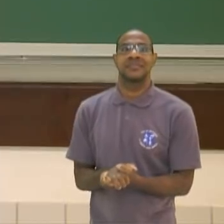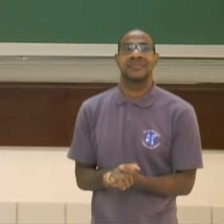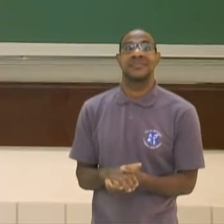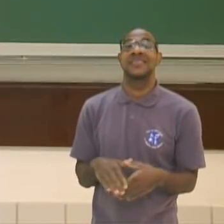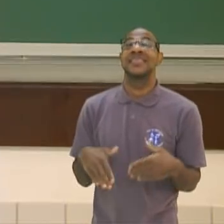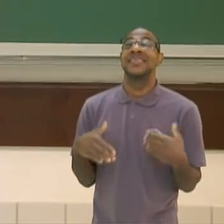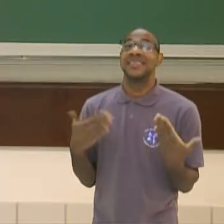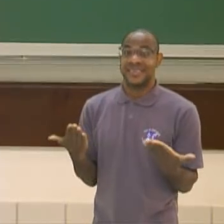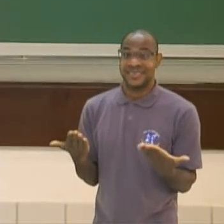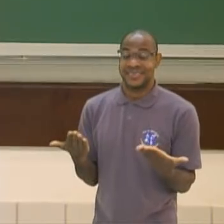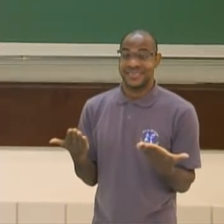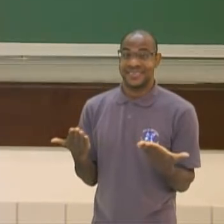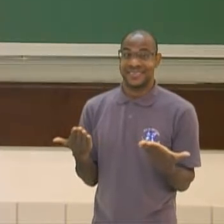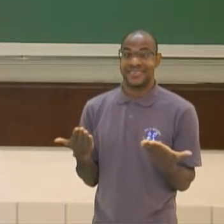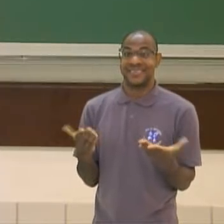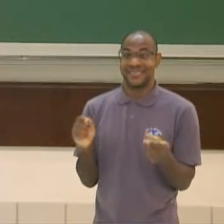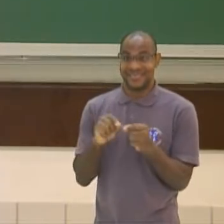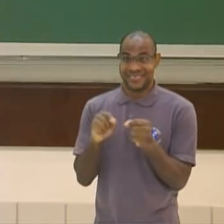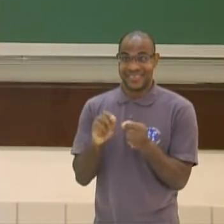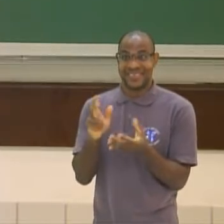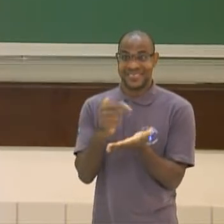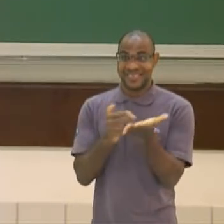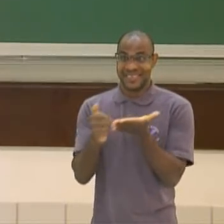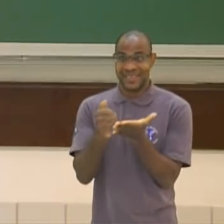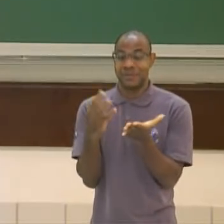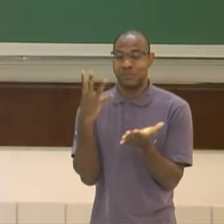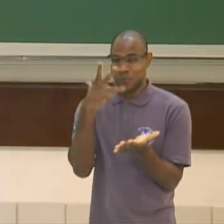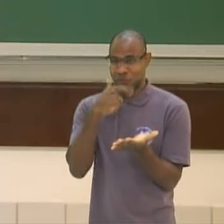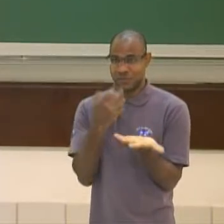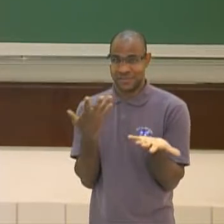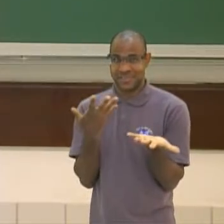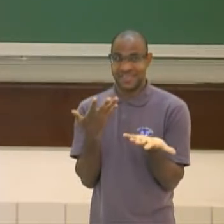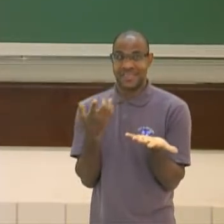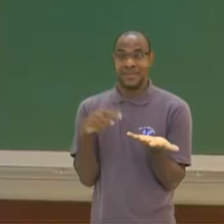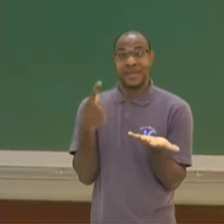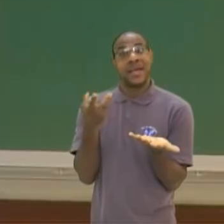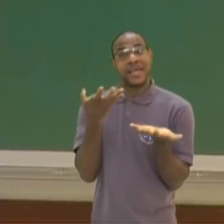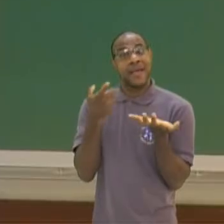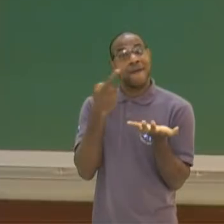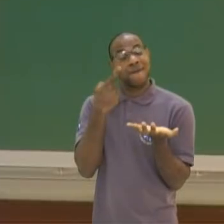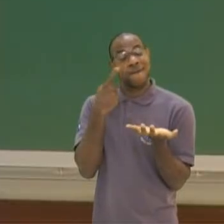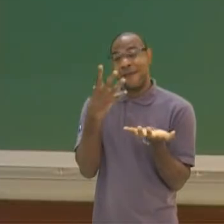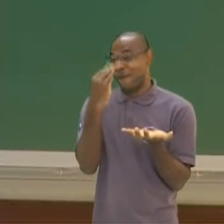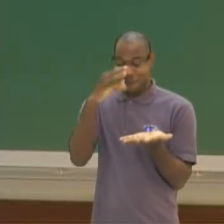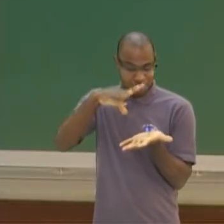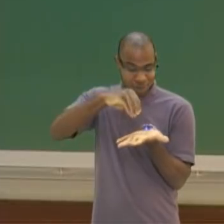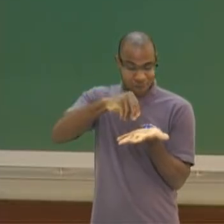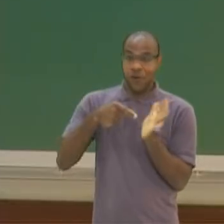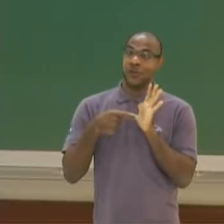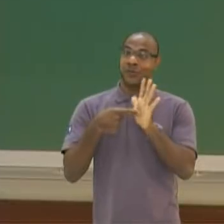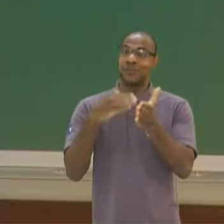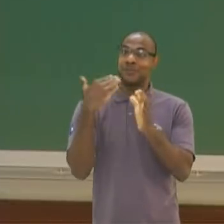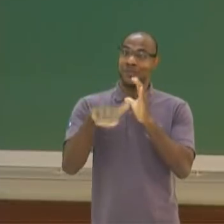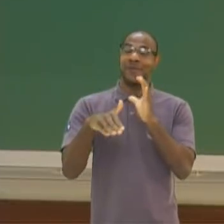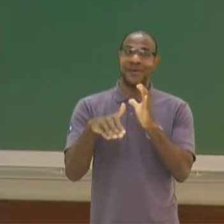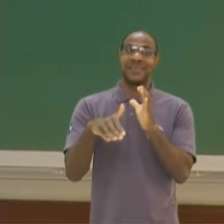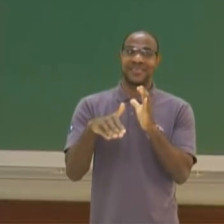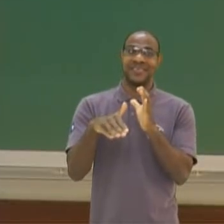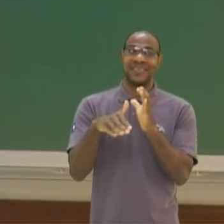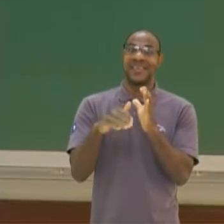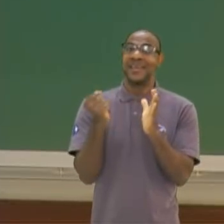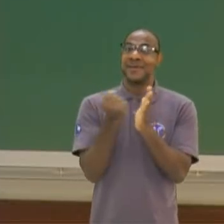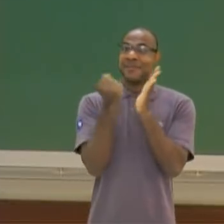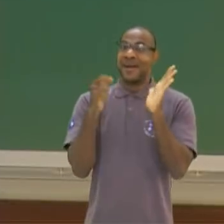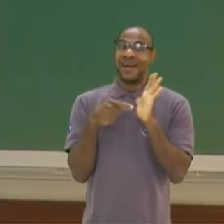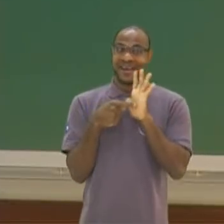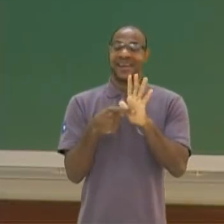Ótimo, meus desenhistas. Fizeram o desenho bonitinho? Quero ver foto. Tire foto, me registra, me marca nessa imagem